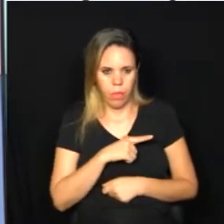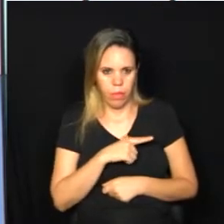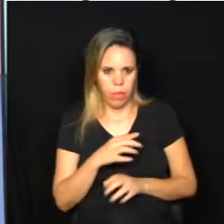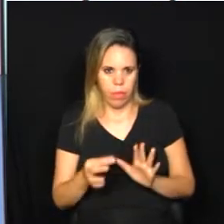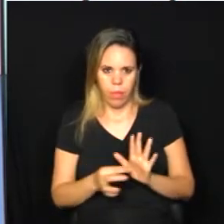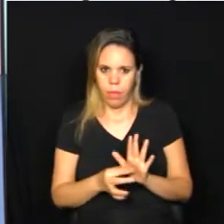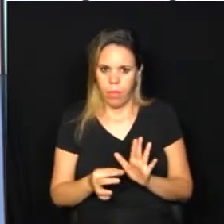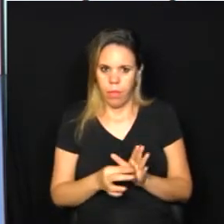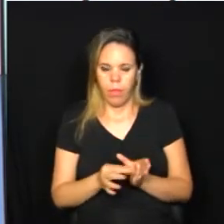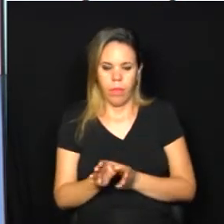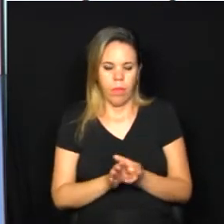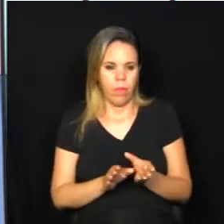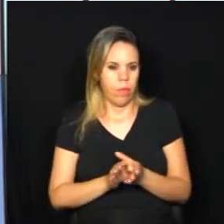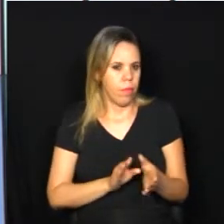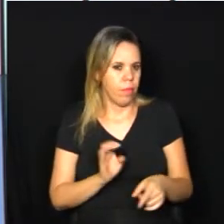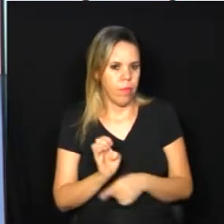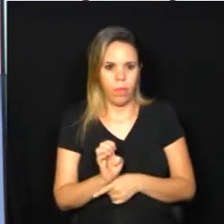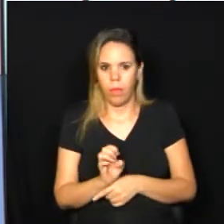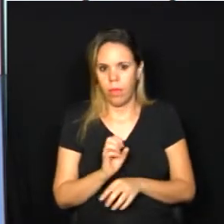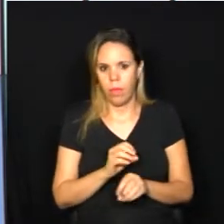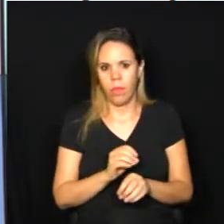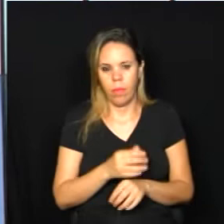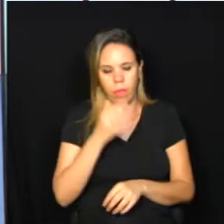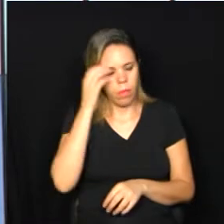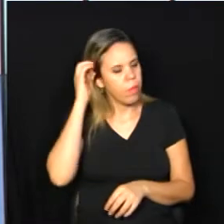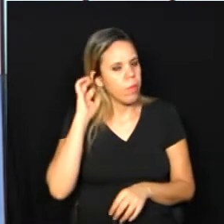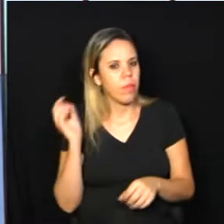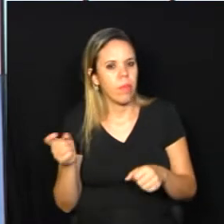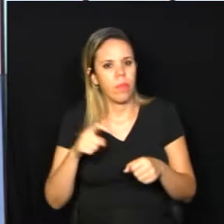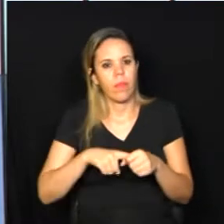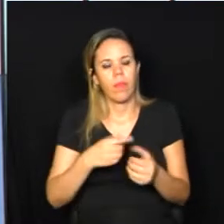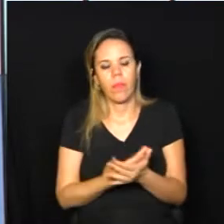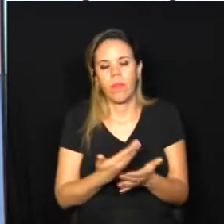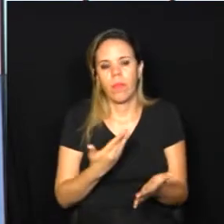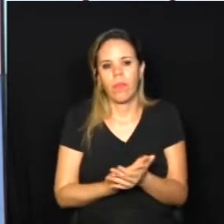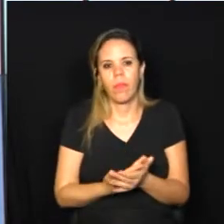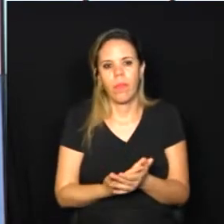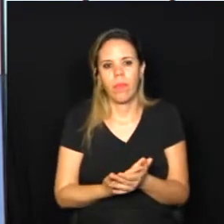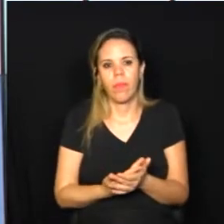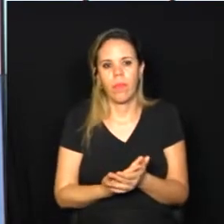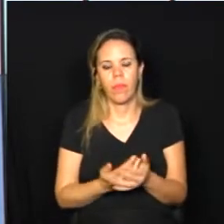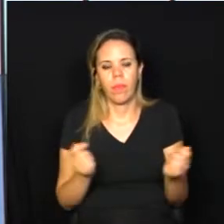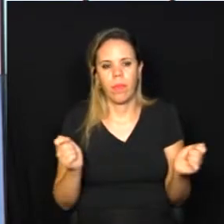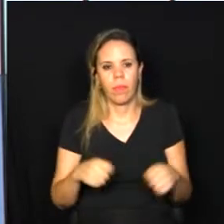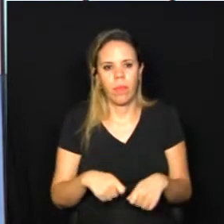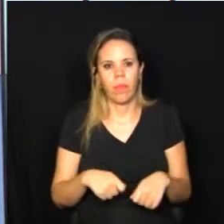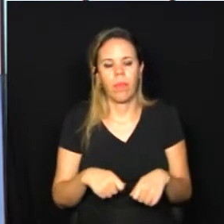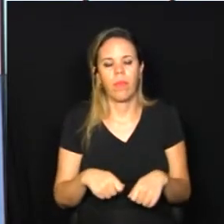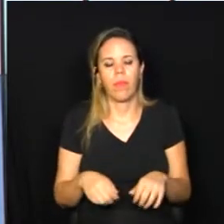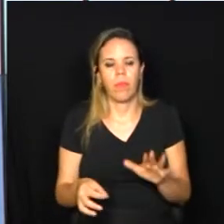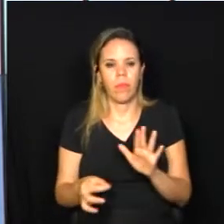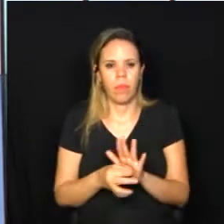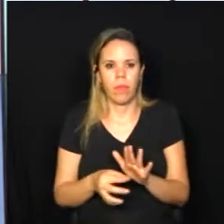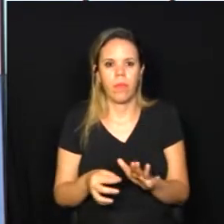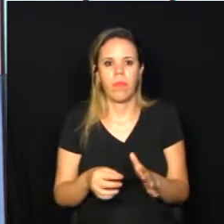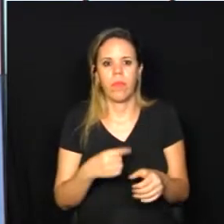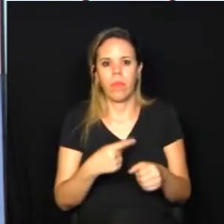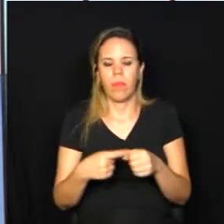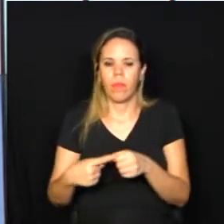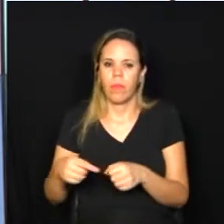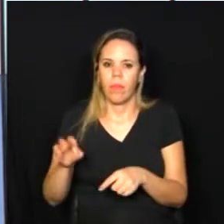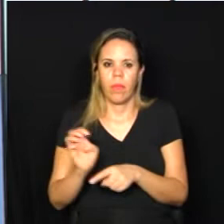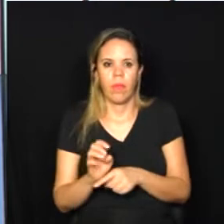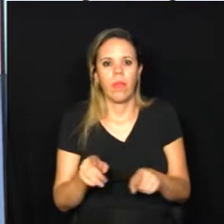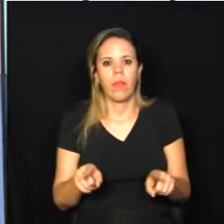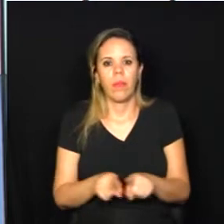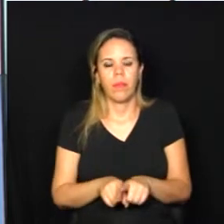posicionamento do Conselho Estadual de Educação para o retorno às aulas. Então, vale esse posicionamento na rede estadual e